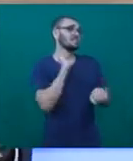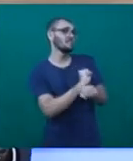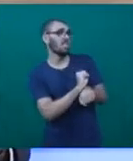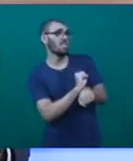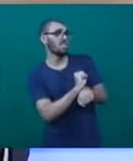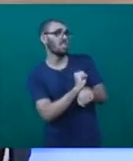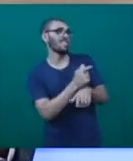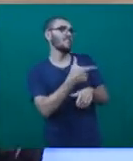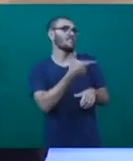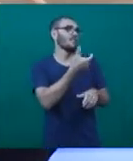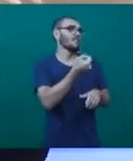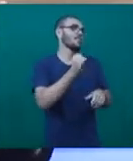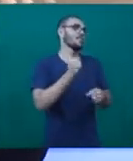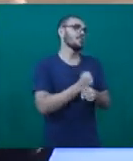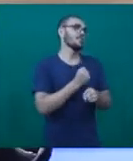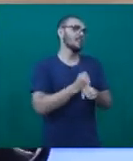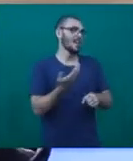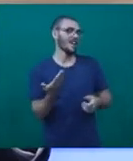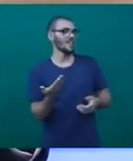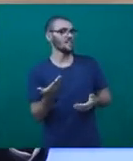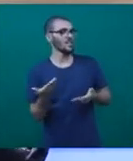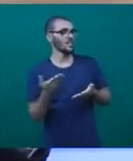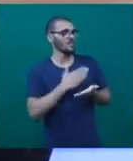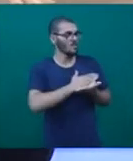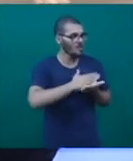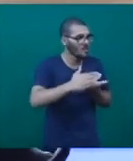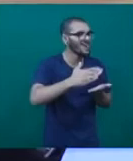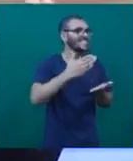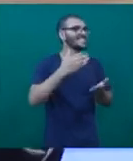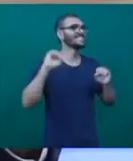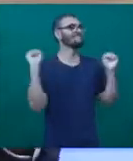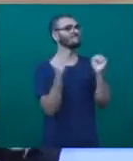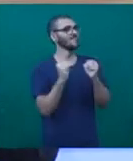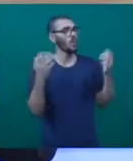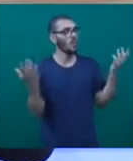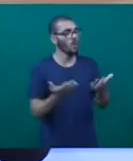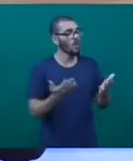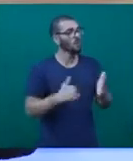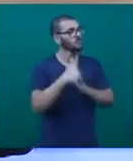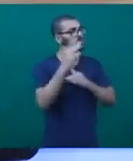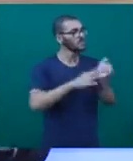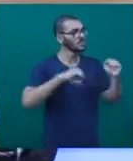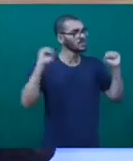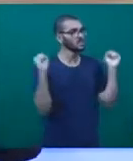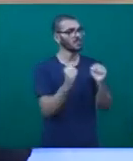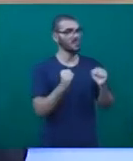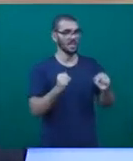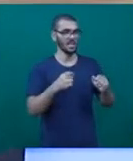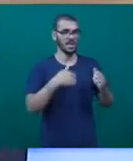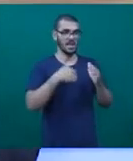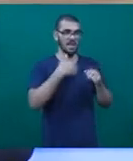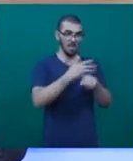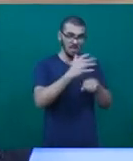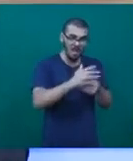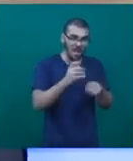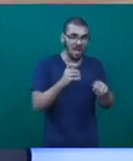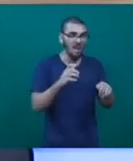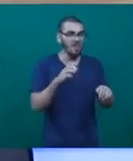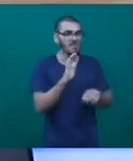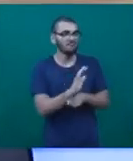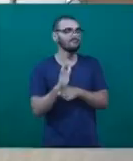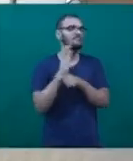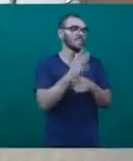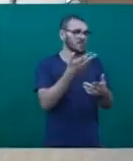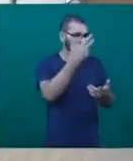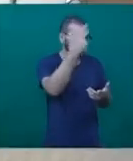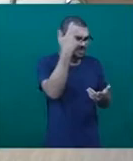ela volta para uma atividade. Esse profissional da educação física hoje, ele está preparado para atender essa pessoa na sua totalidade, não só na modalidade